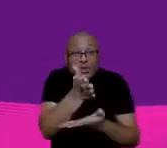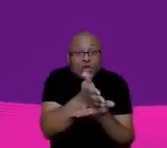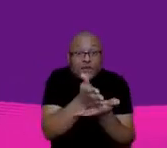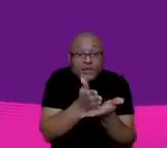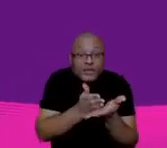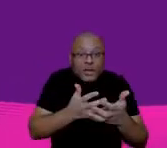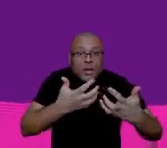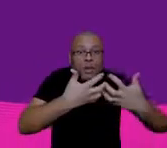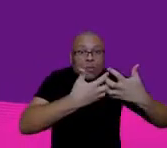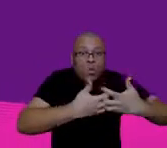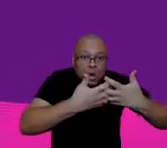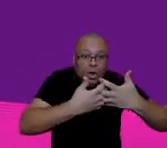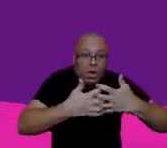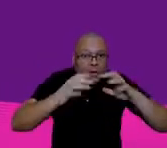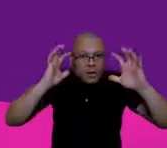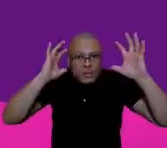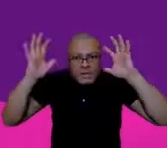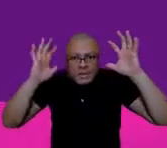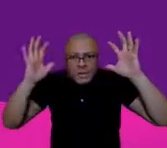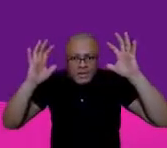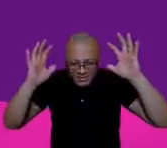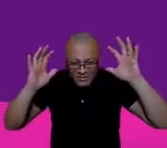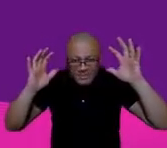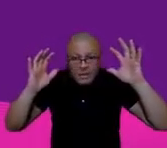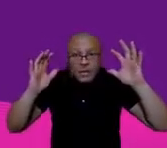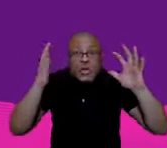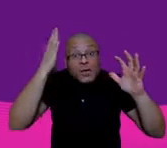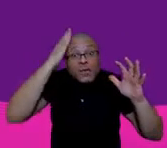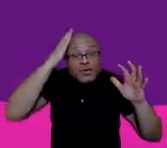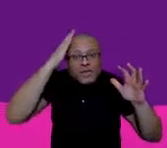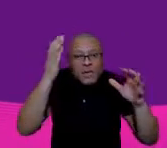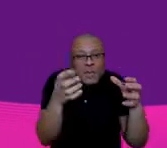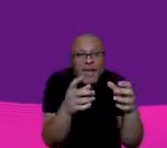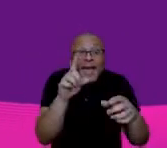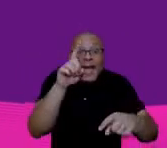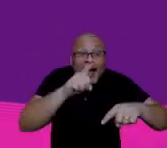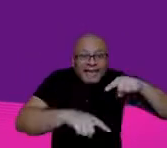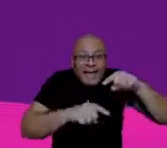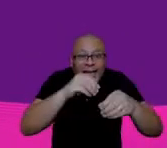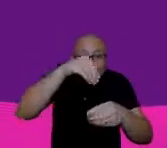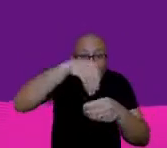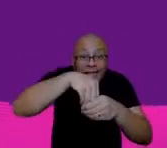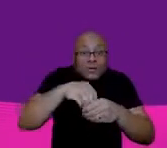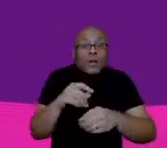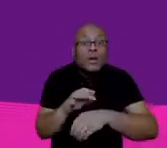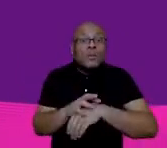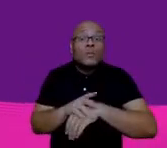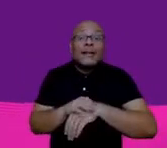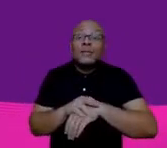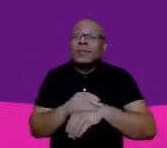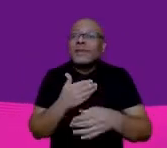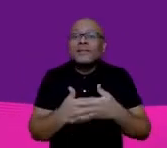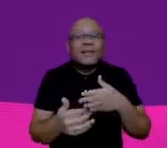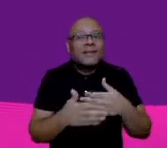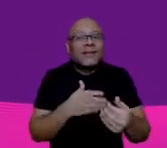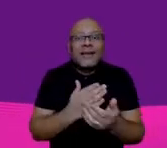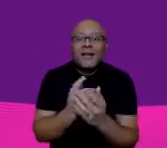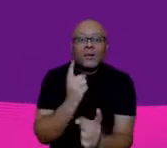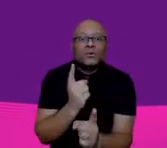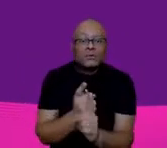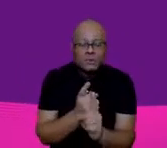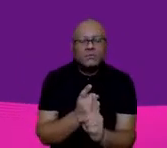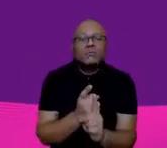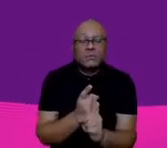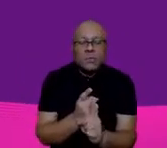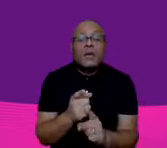associativa. E aqui eu vou ter uma noção justamente de onde eu estou estimulando. Isso para a doença que eu quiser. Então, e consigo colocar inclusive tratos aqui